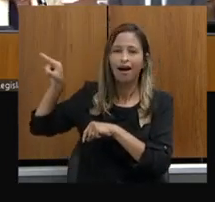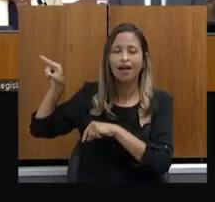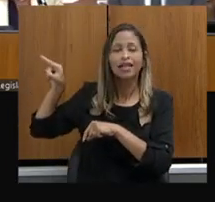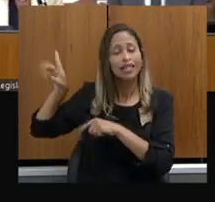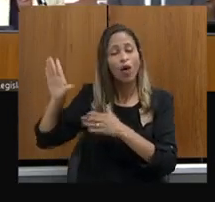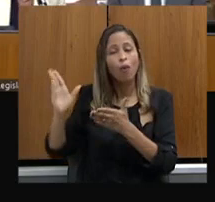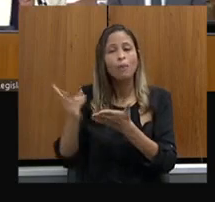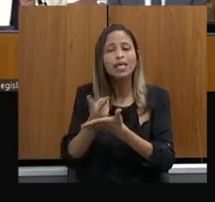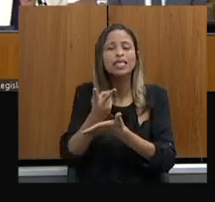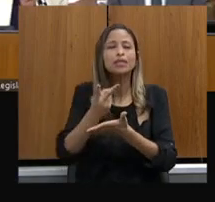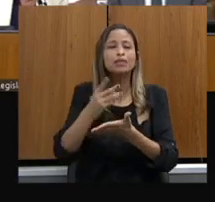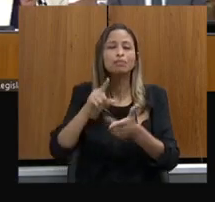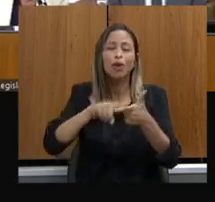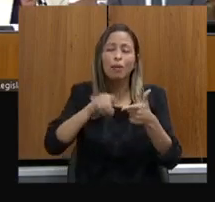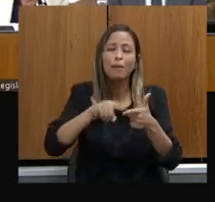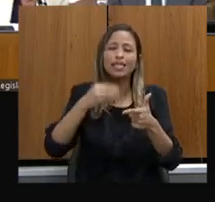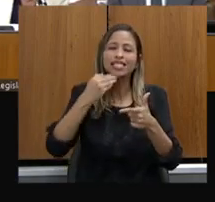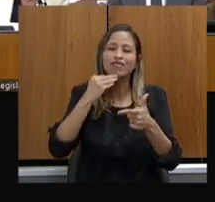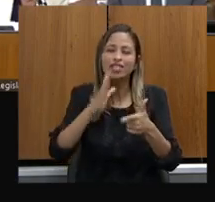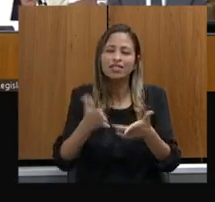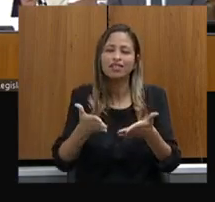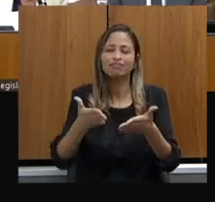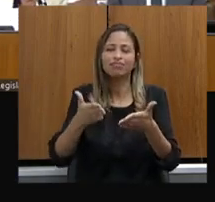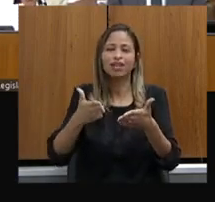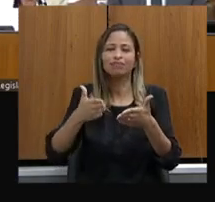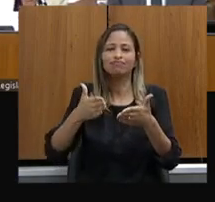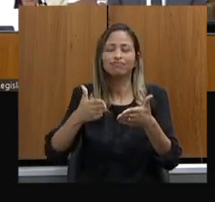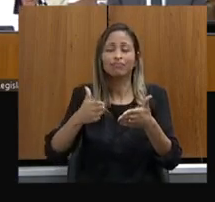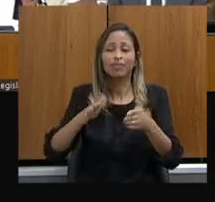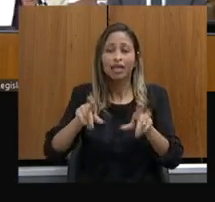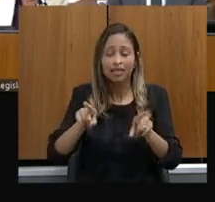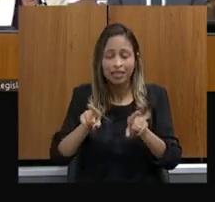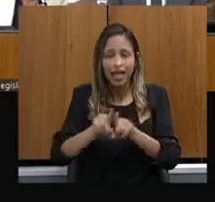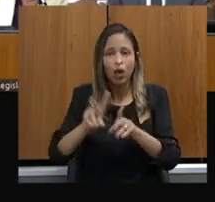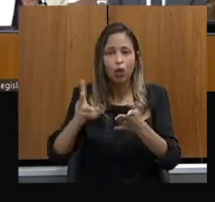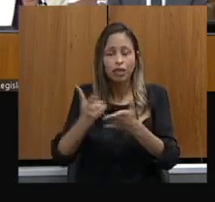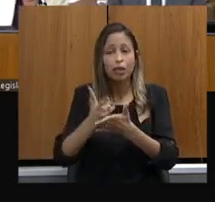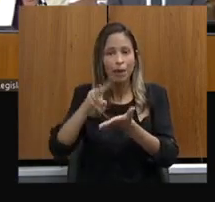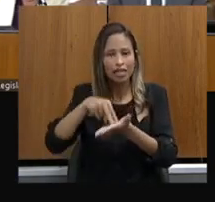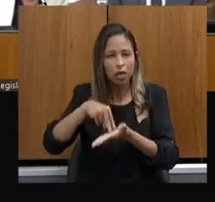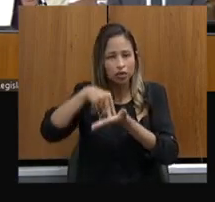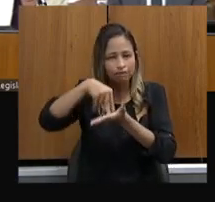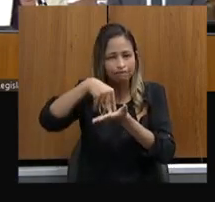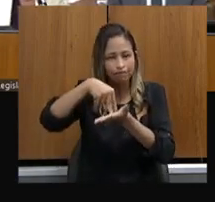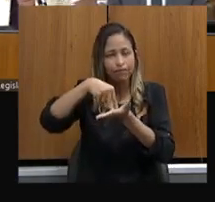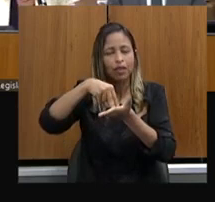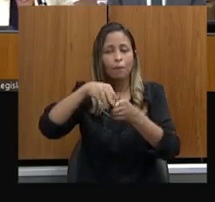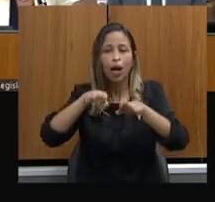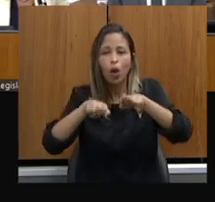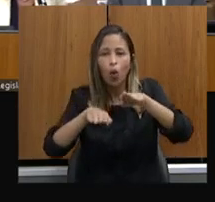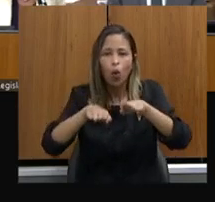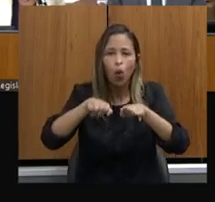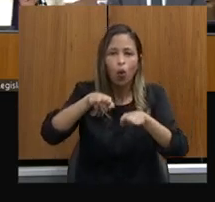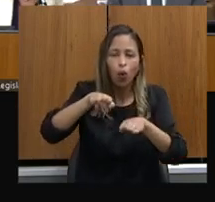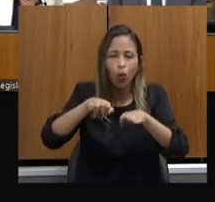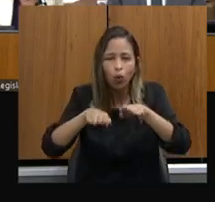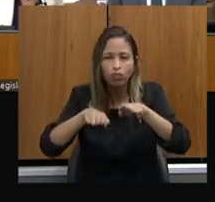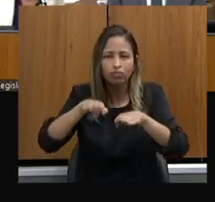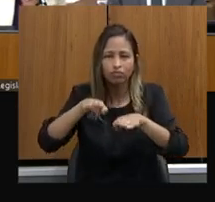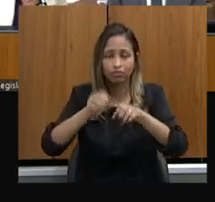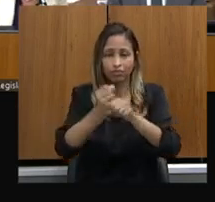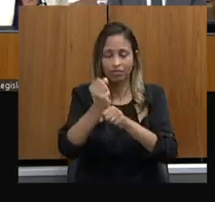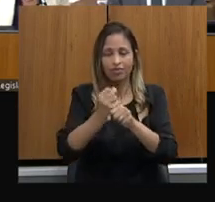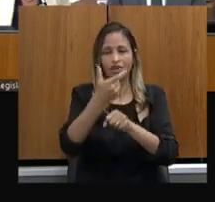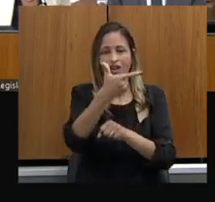deficitária situação é essa que revertemos no ano passado e que temos desempenhado bastante para manter essa situação de Equilíbrio